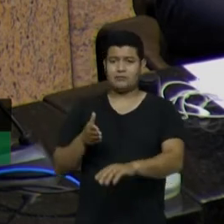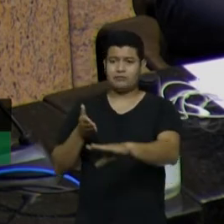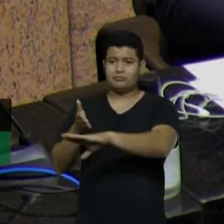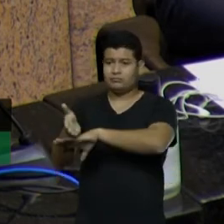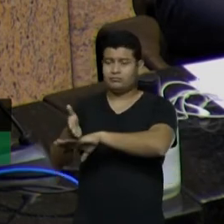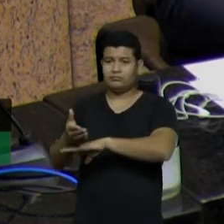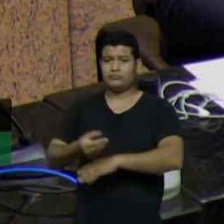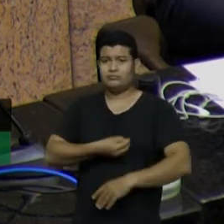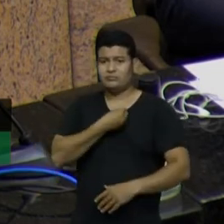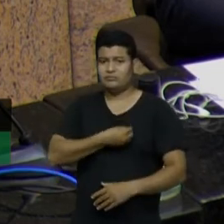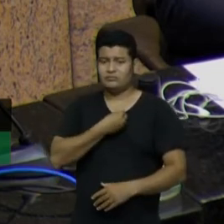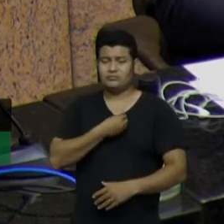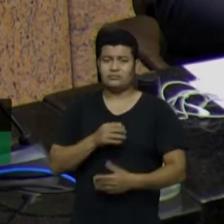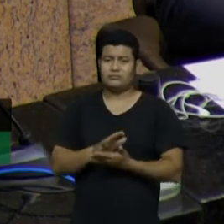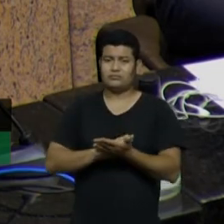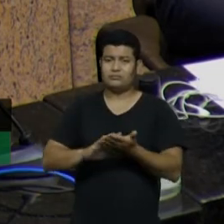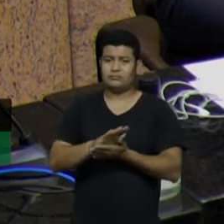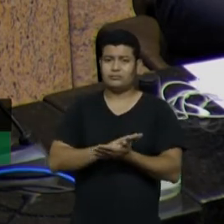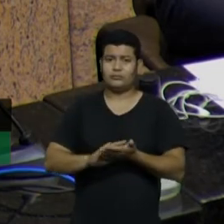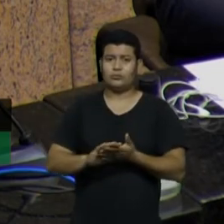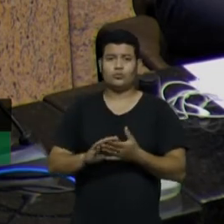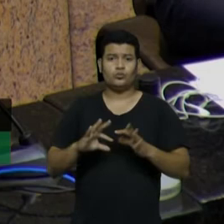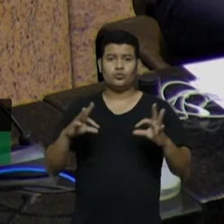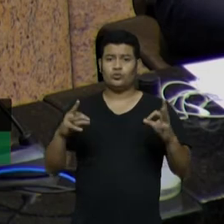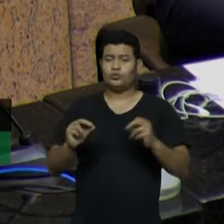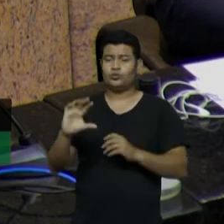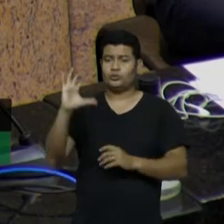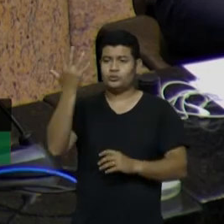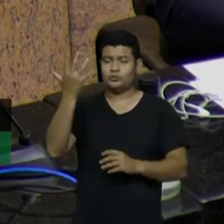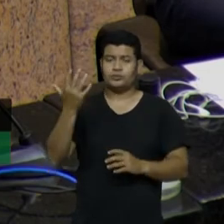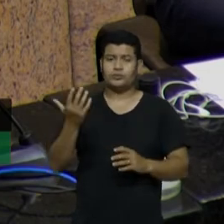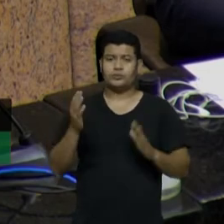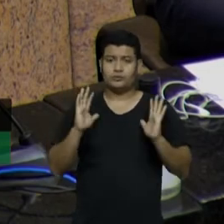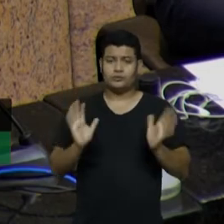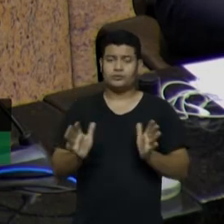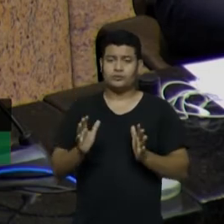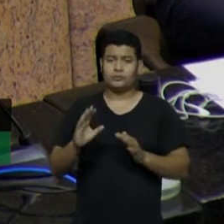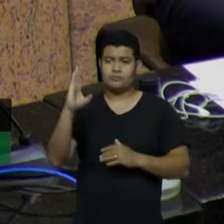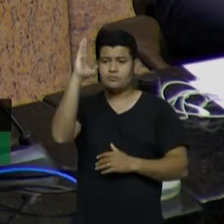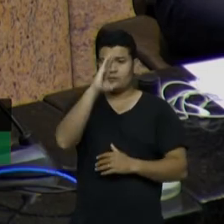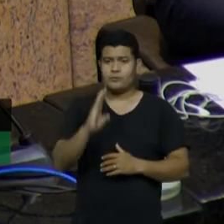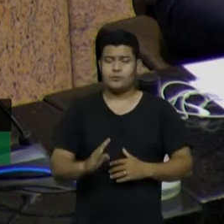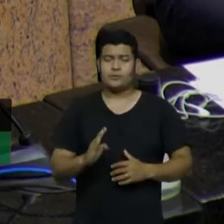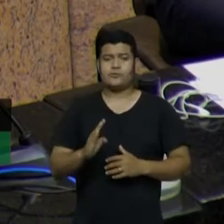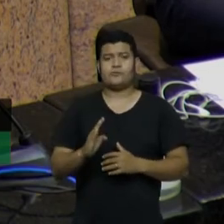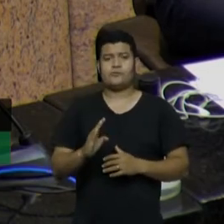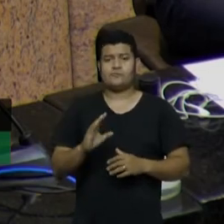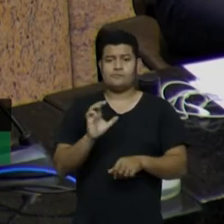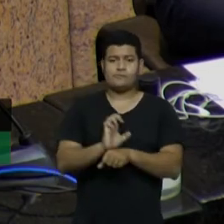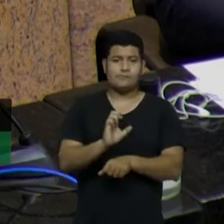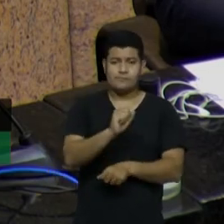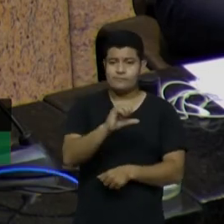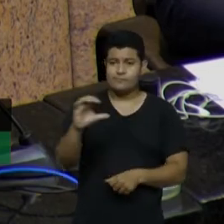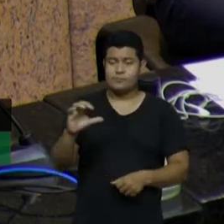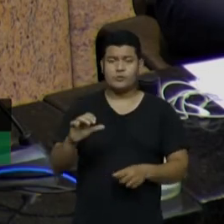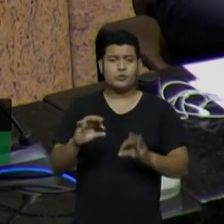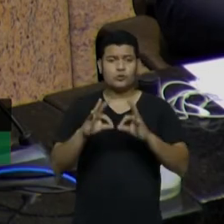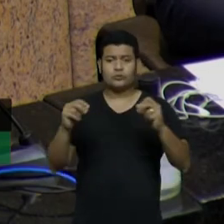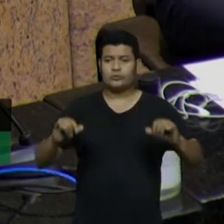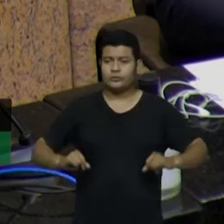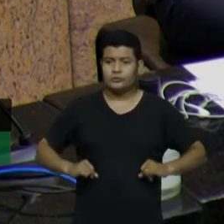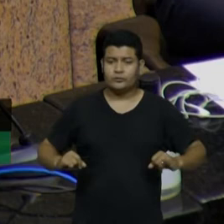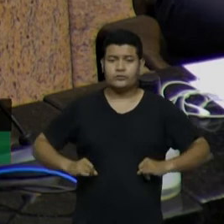o que aconteceu no Brasil e Santa Catarina, depois de tudo que sofreram os estudantes, a comunidade acadêmica,